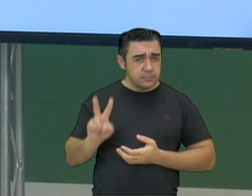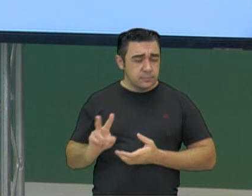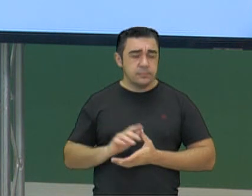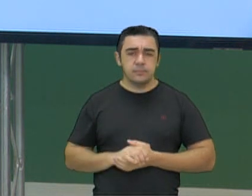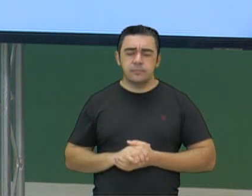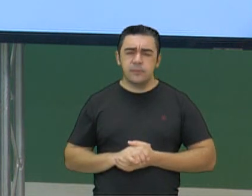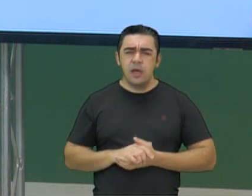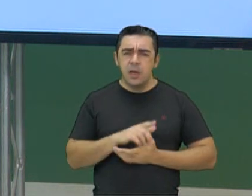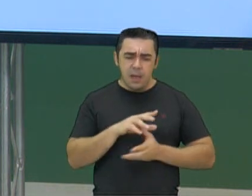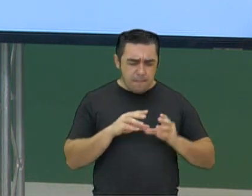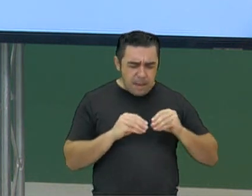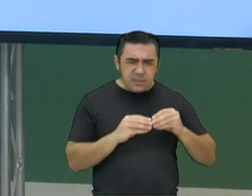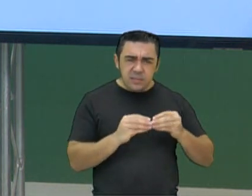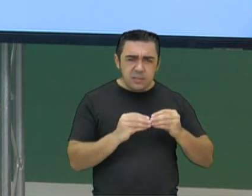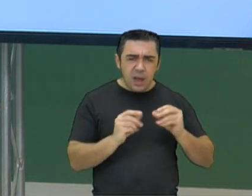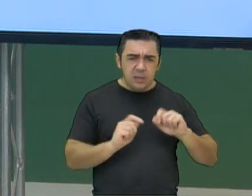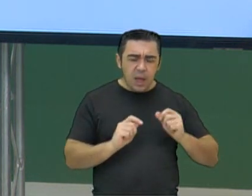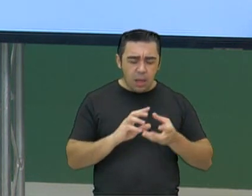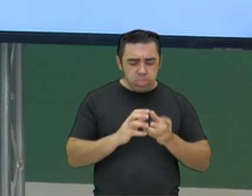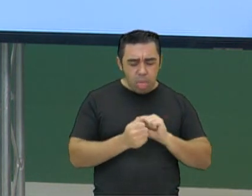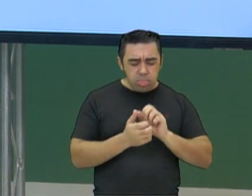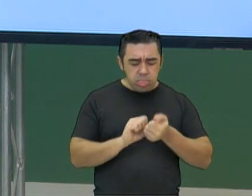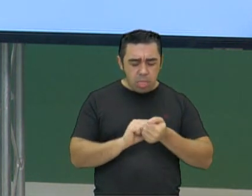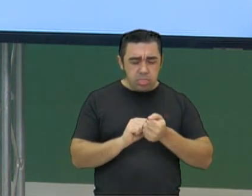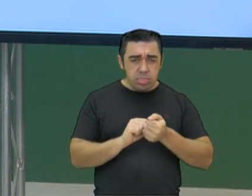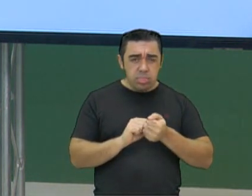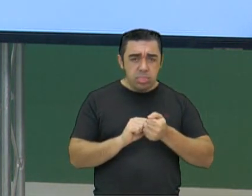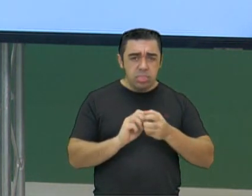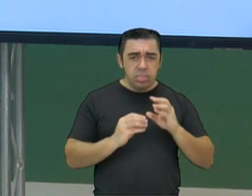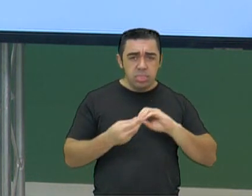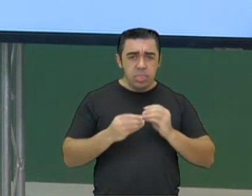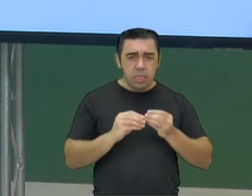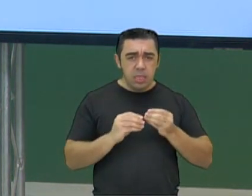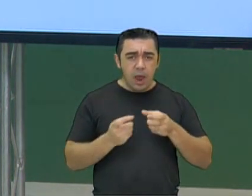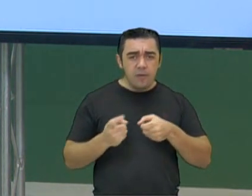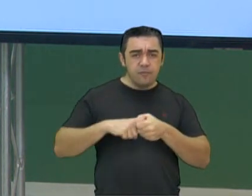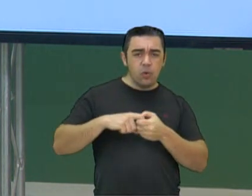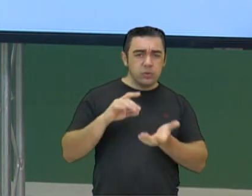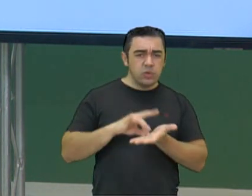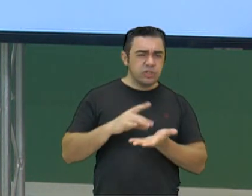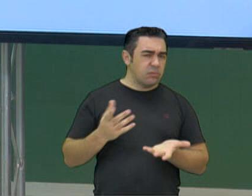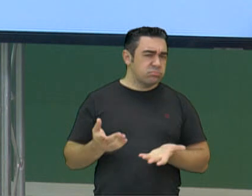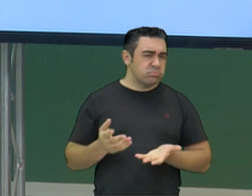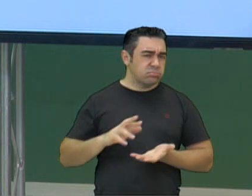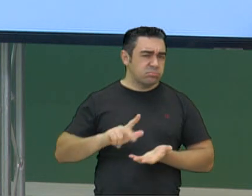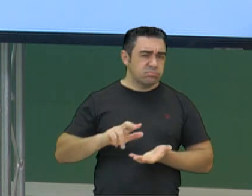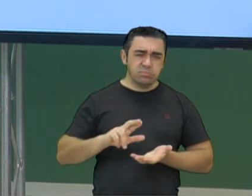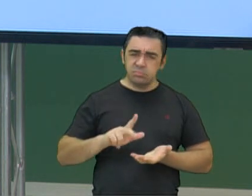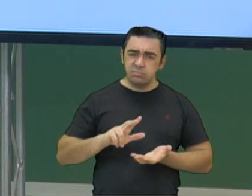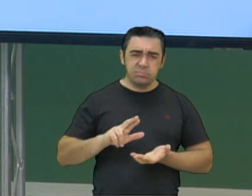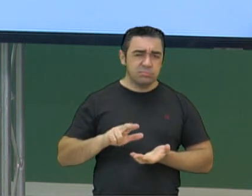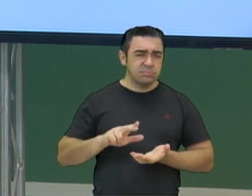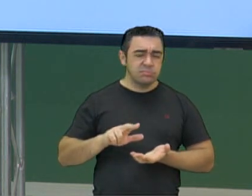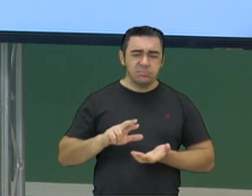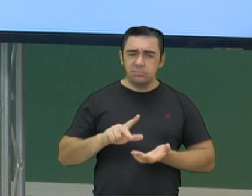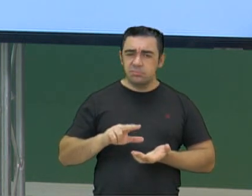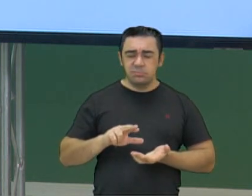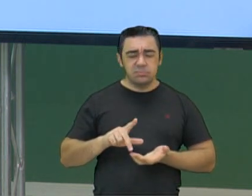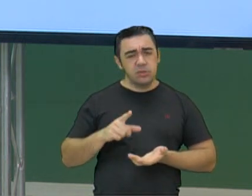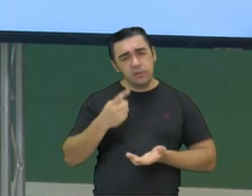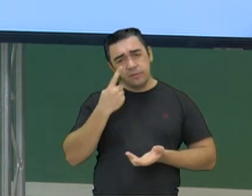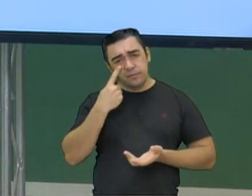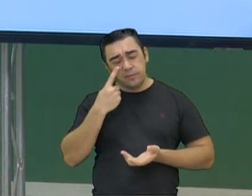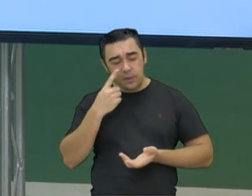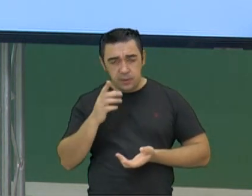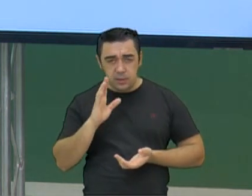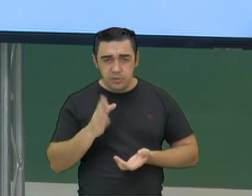Massinha flexível, ou seja, ela pode se deformar e voltar à sua forma original, né? Veja, uma coisa bastante